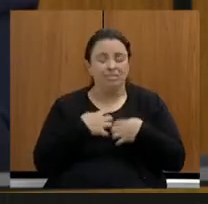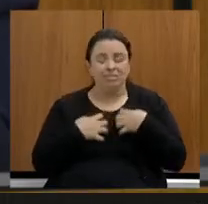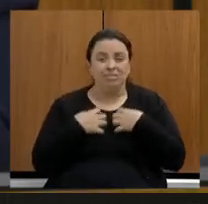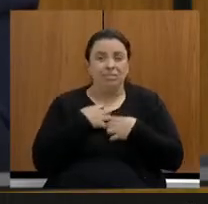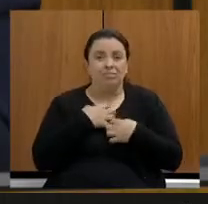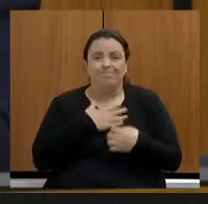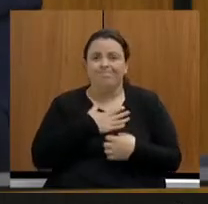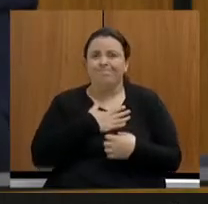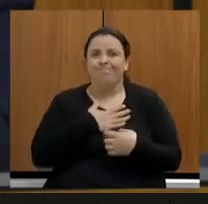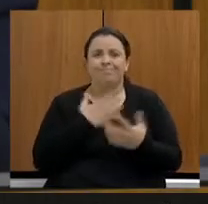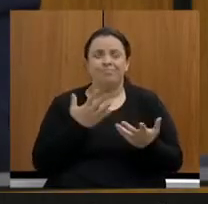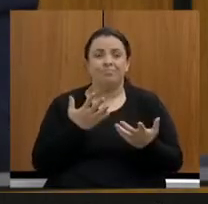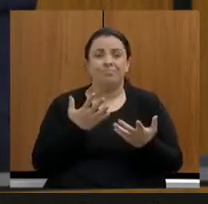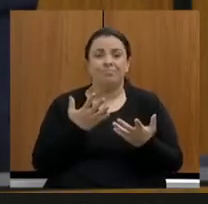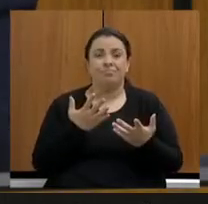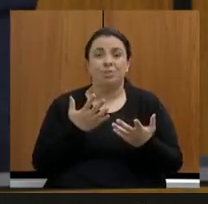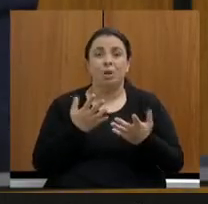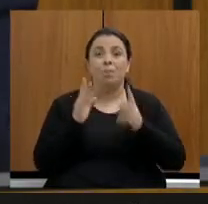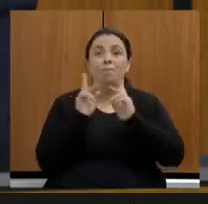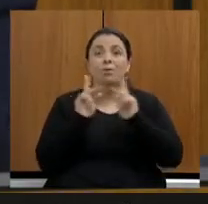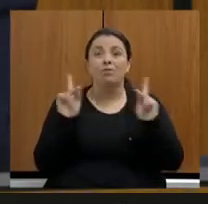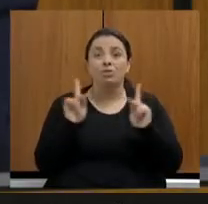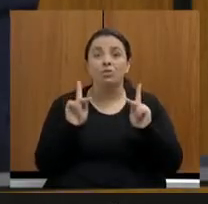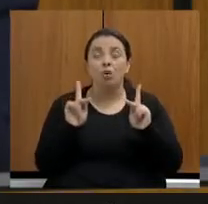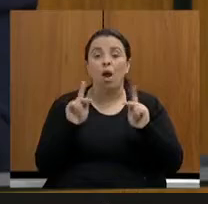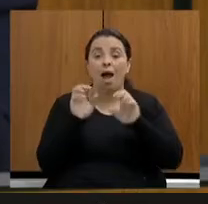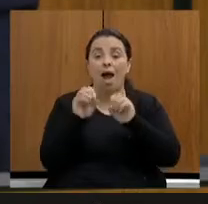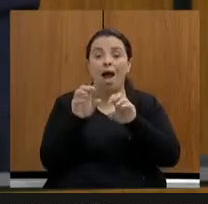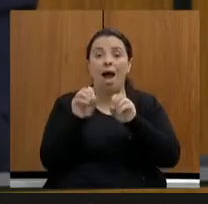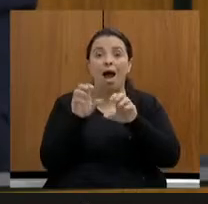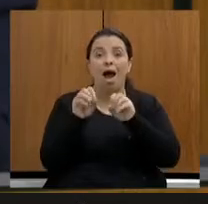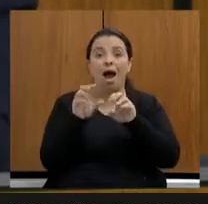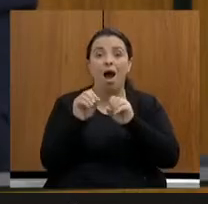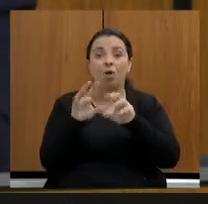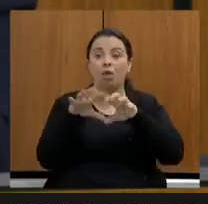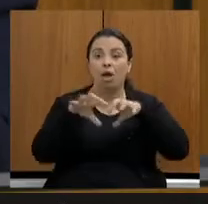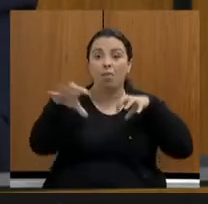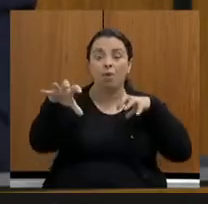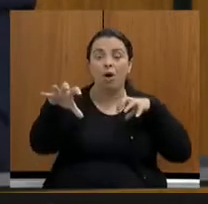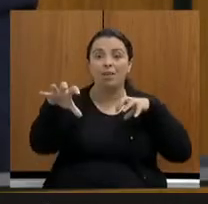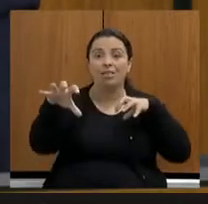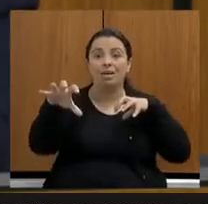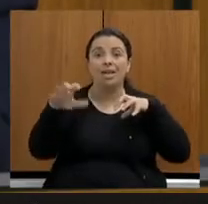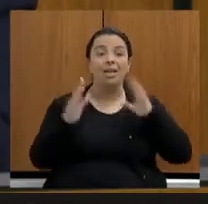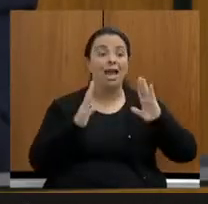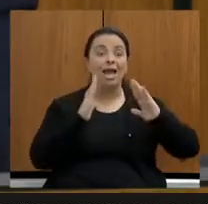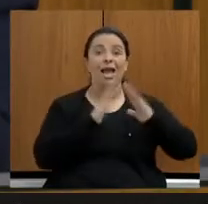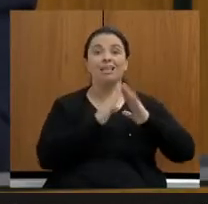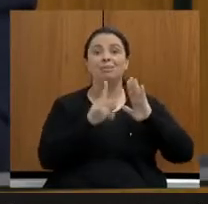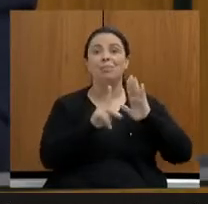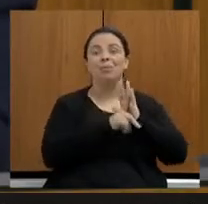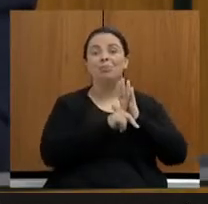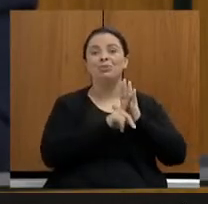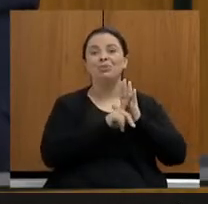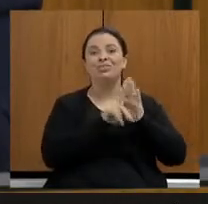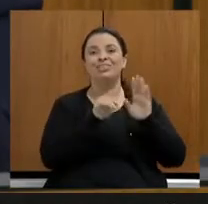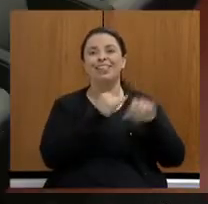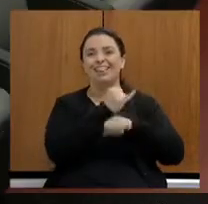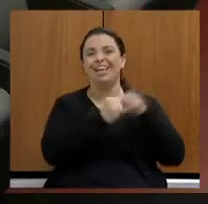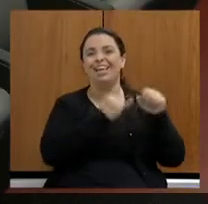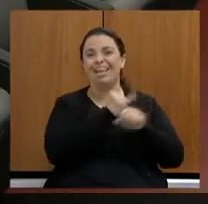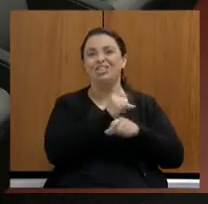professores indo para Lan House da aula é porque o salário não permitia a compra